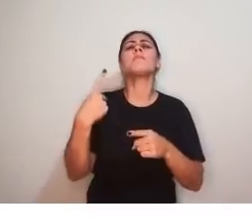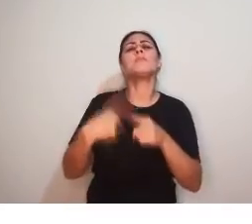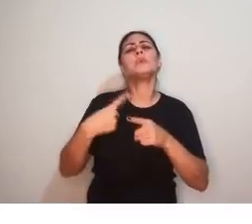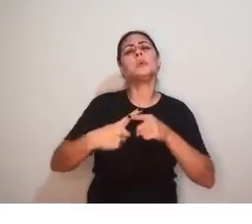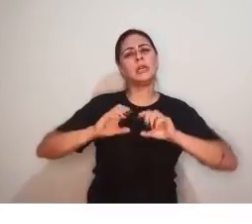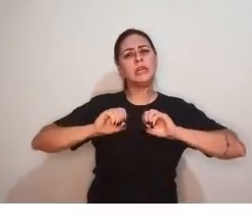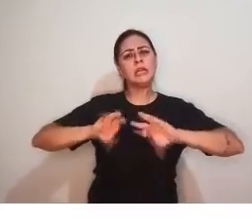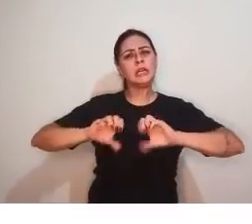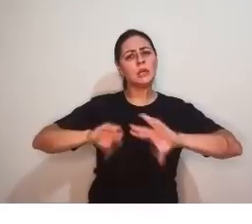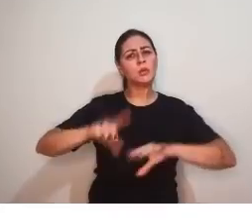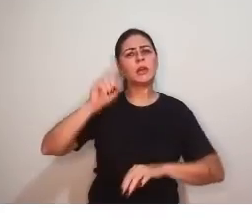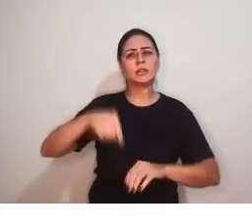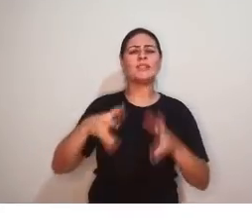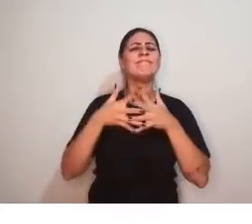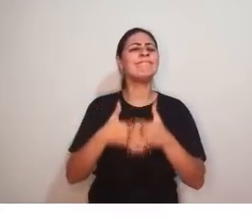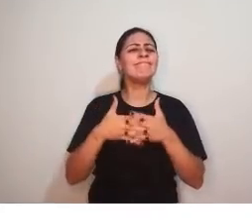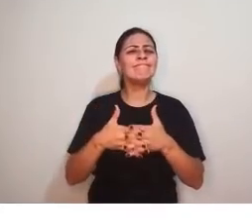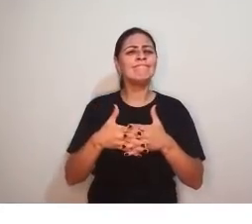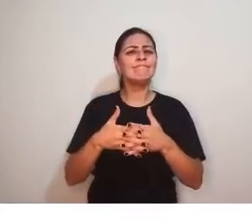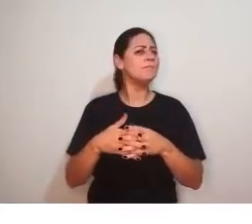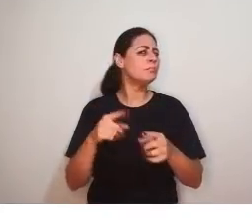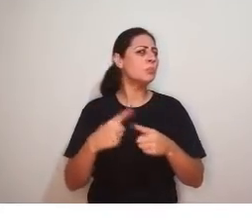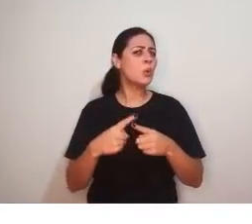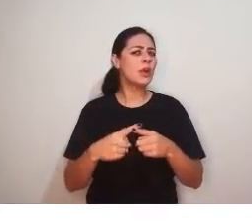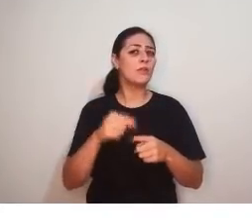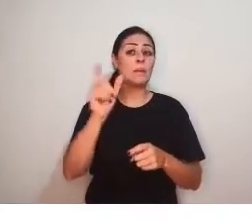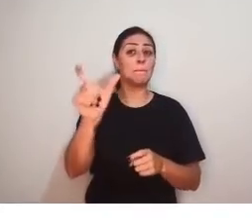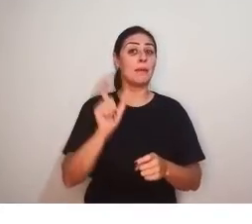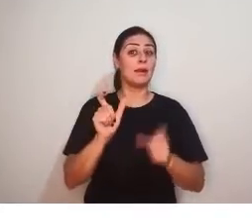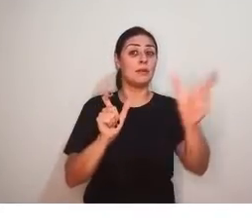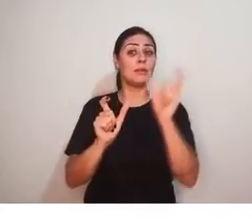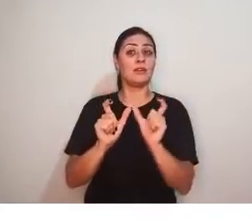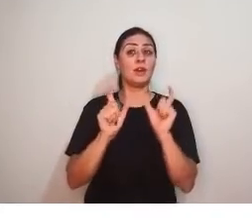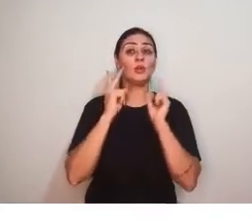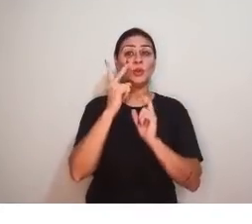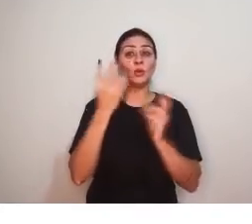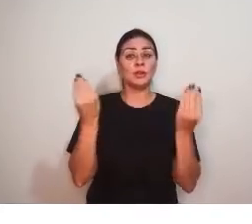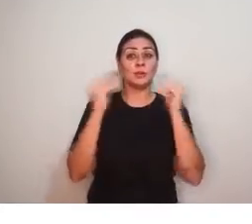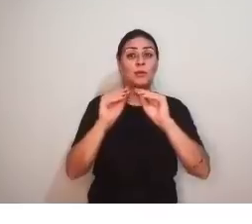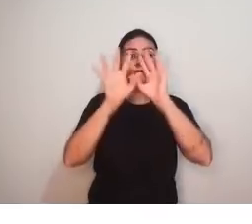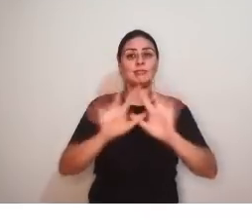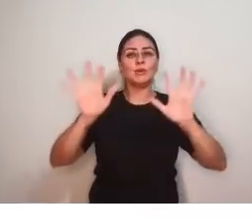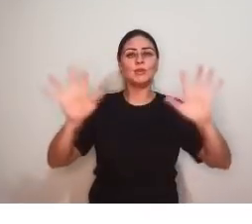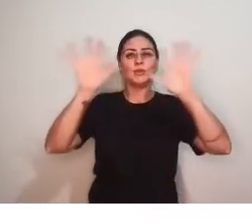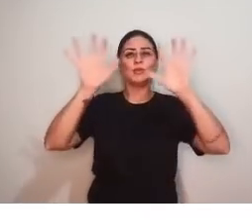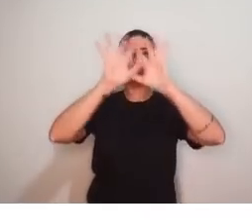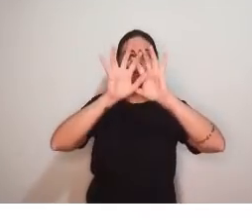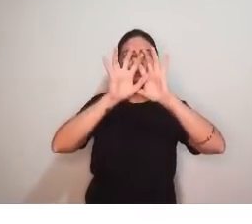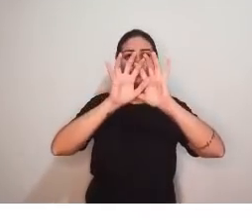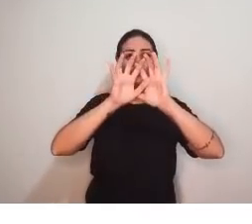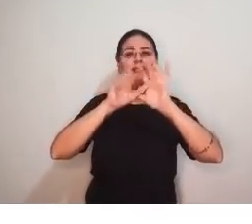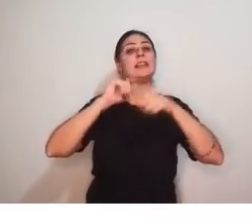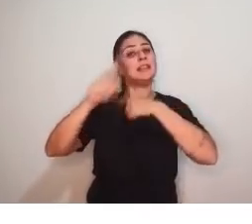pergunta aqui, ó. Por que educar é tão complexo? Em 2 palavrinhas, coloquem lá, para ir registrando aqui. Esse link